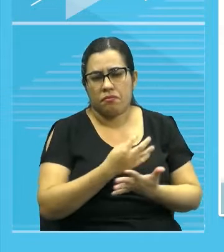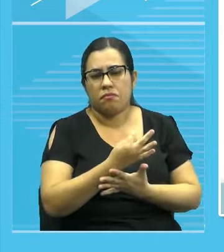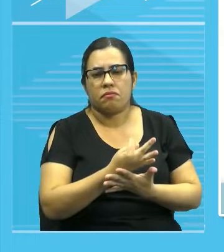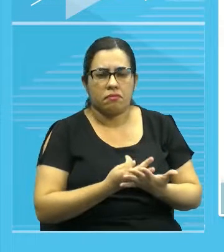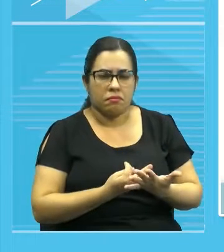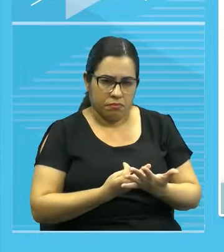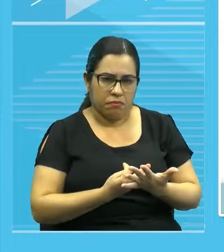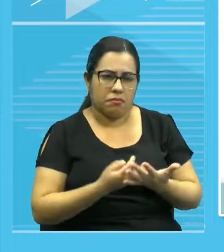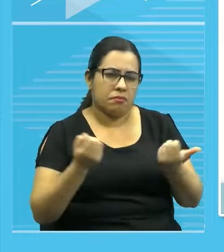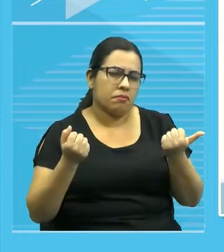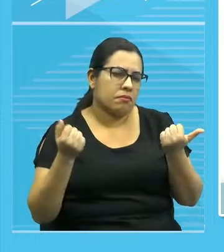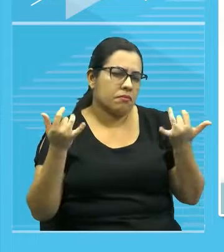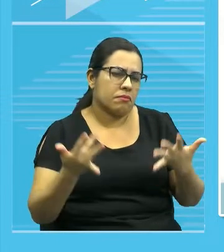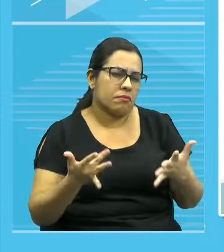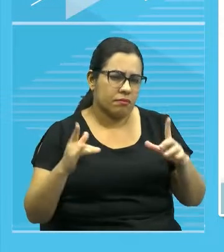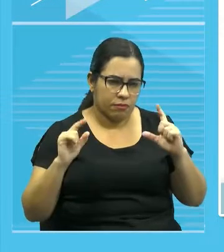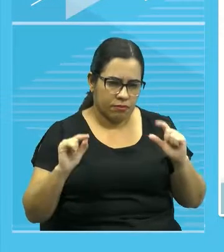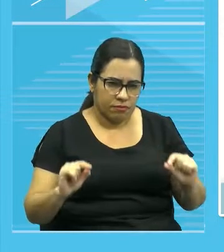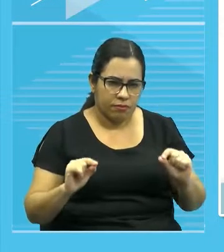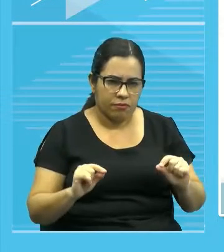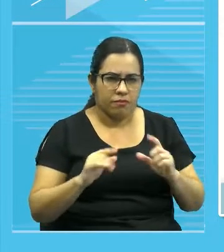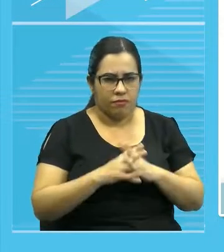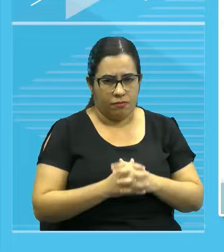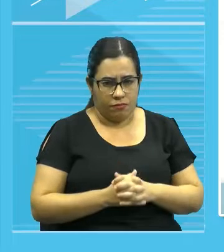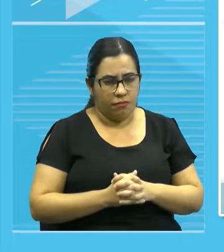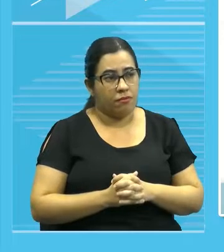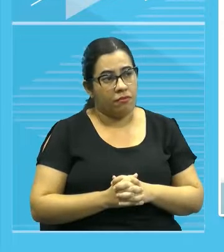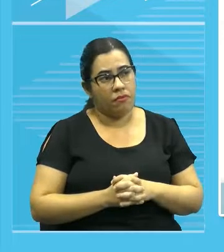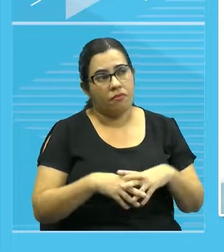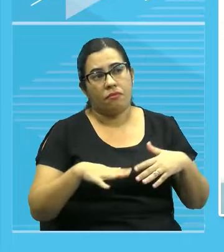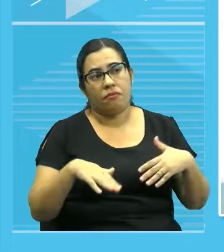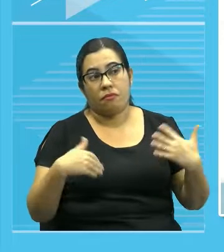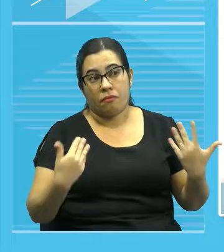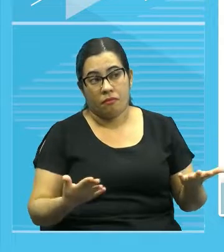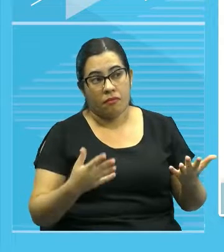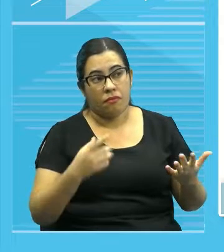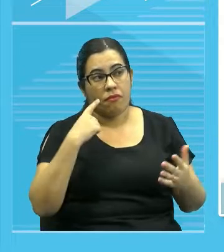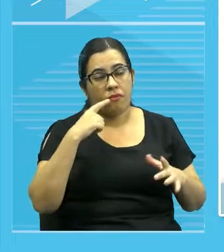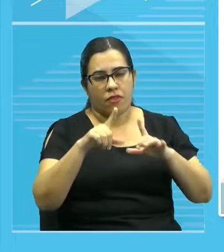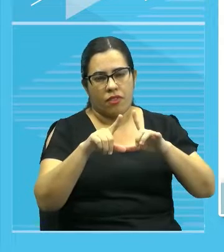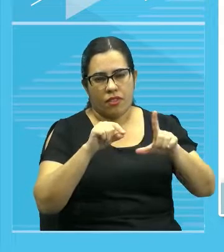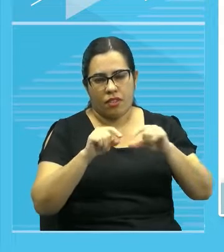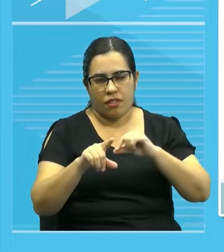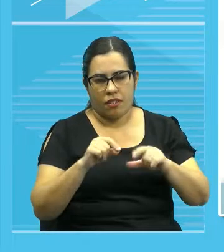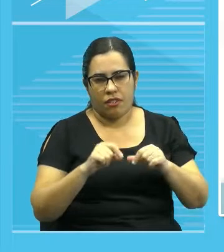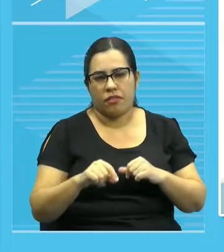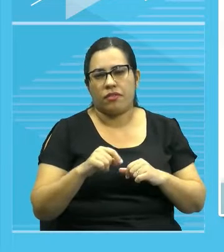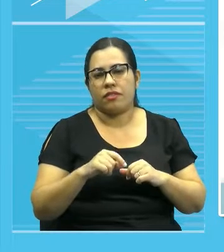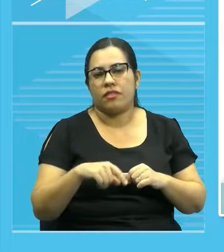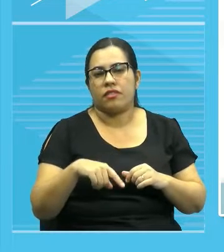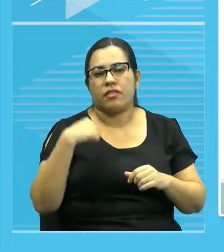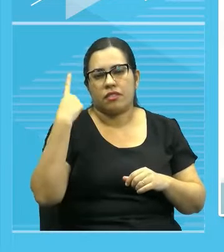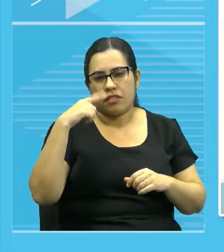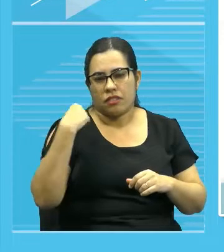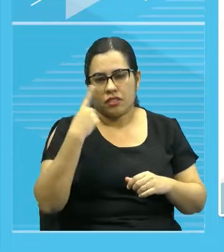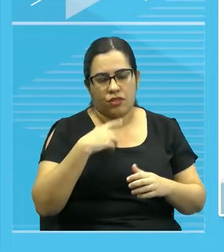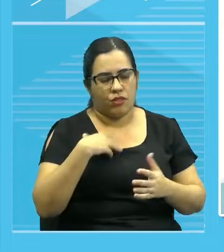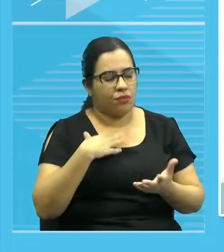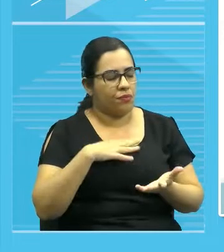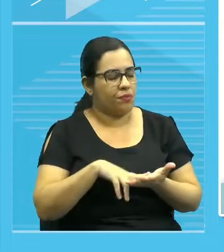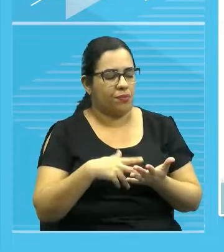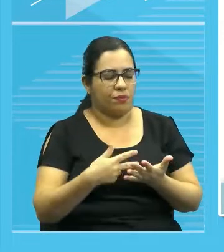texto né pretende as alternativas estão em espanhol não vou traduzi-las agora